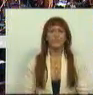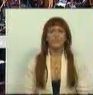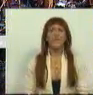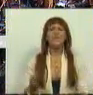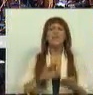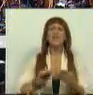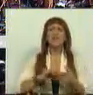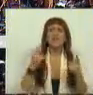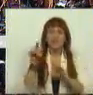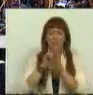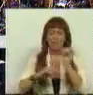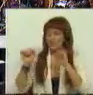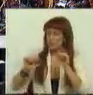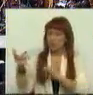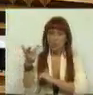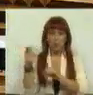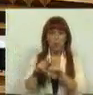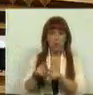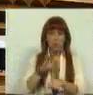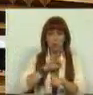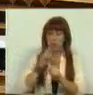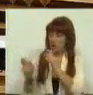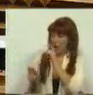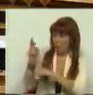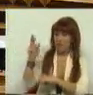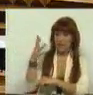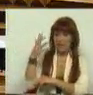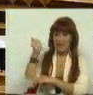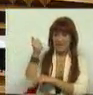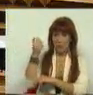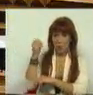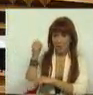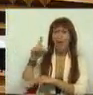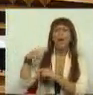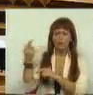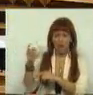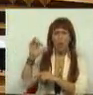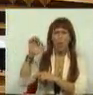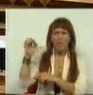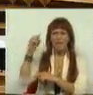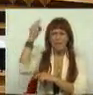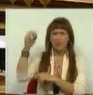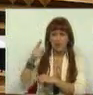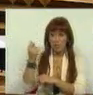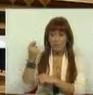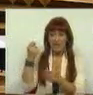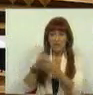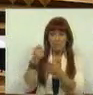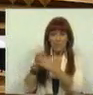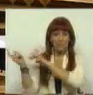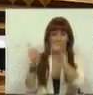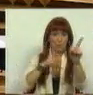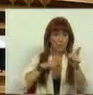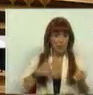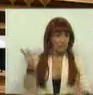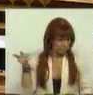Estava escrito no memorando da Troika que os senhores aumentaram em 50 até 80% os preços dos transportes em